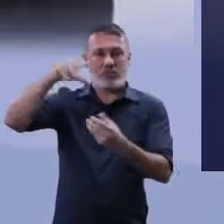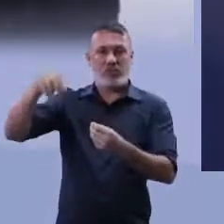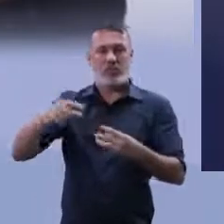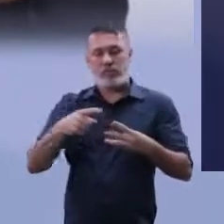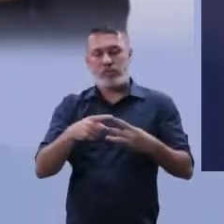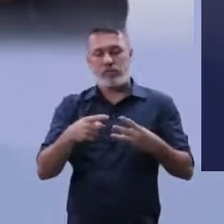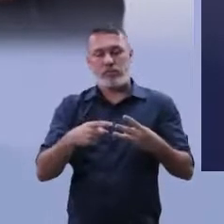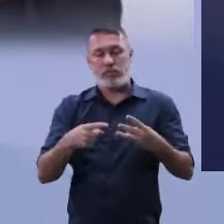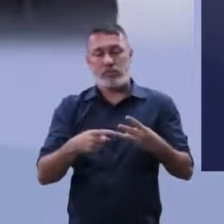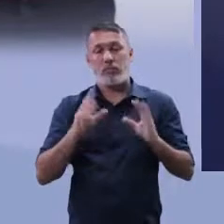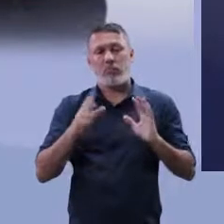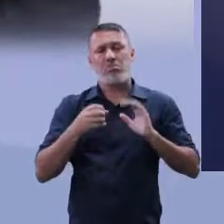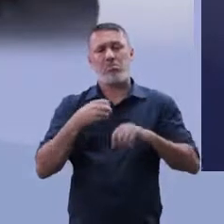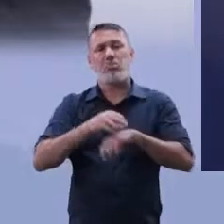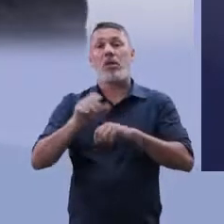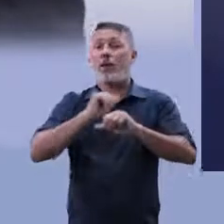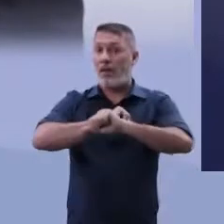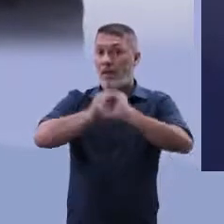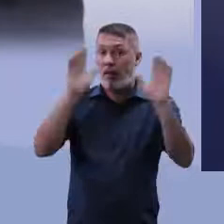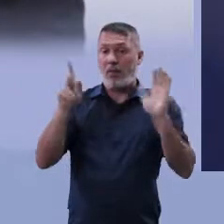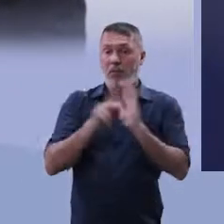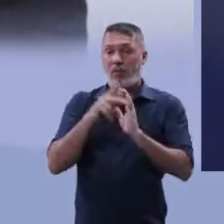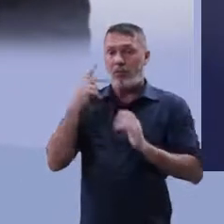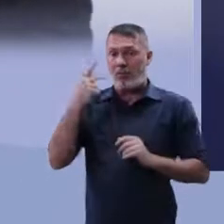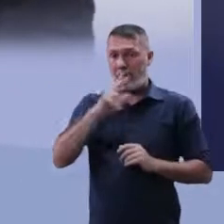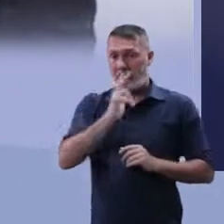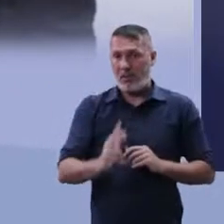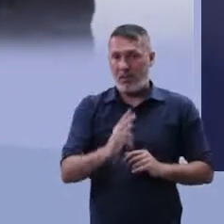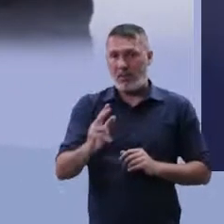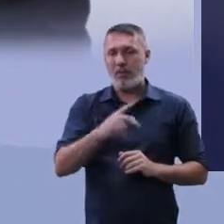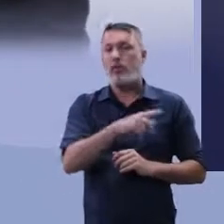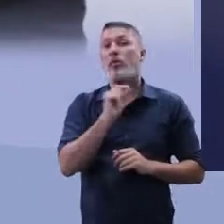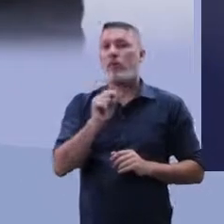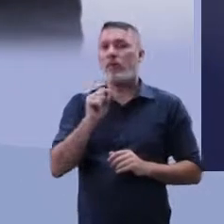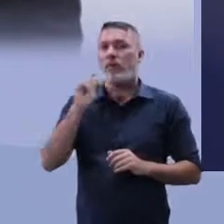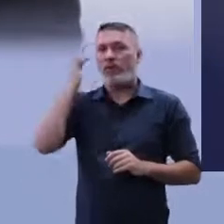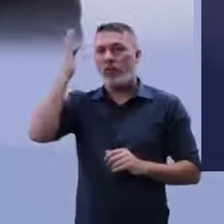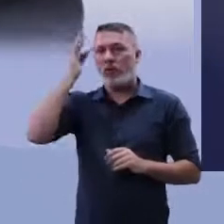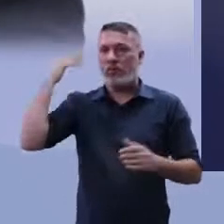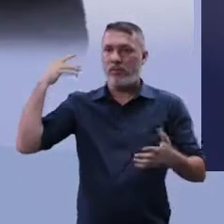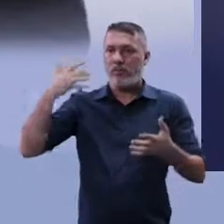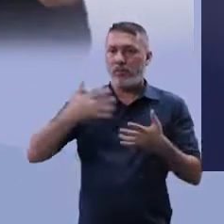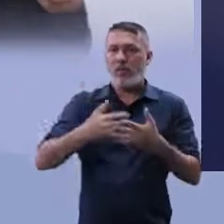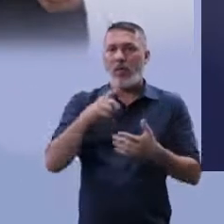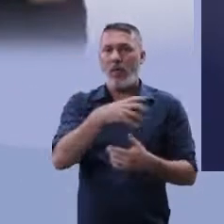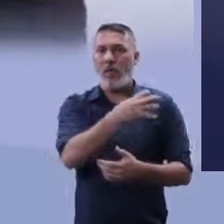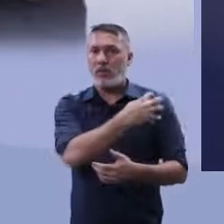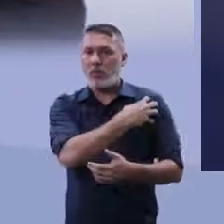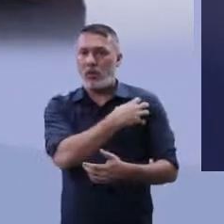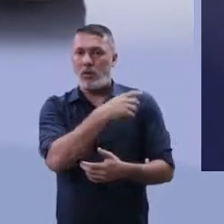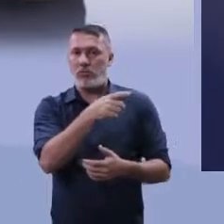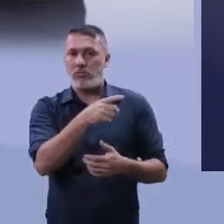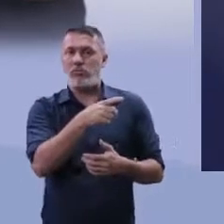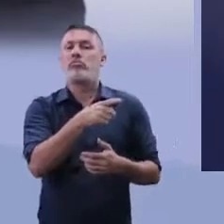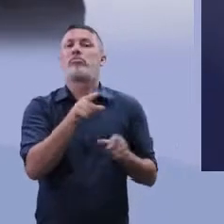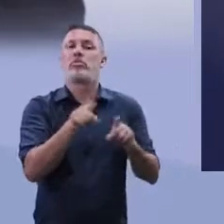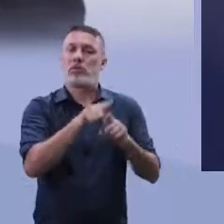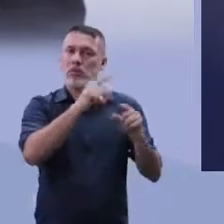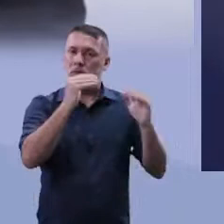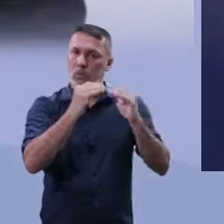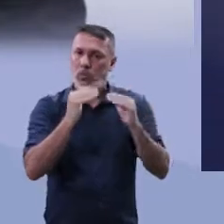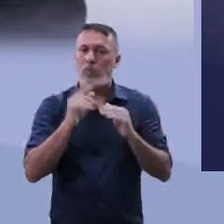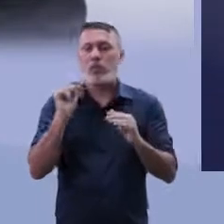dimensão. Esse era o pensamento. O que fica claro no pensamento de Tomás de Aquino, que ele é herdeiro da filosofia aristotélica, ele